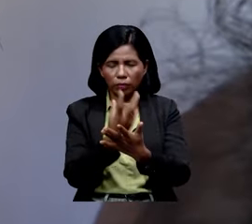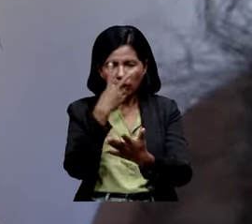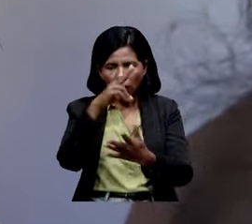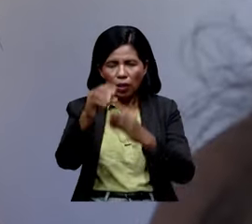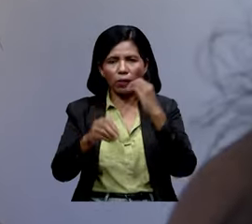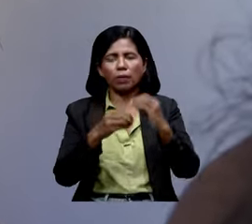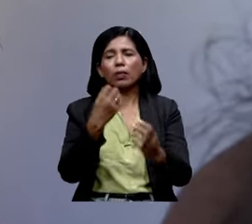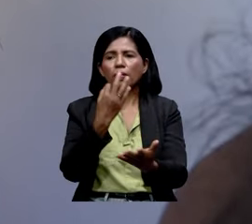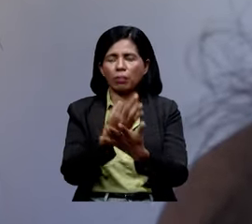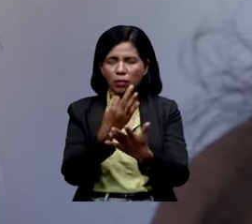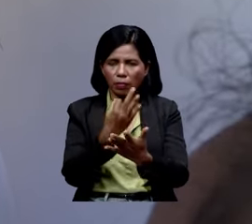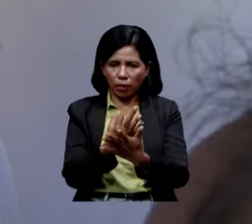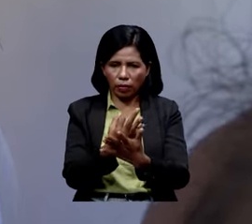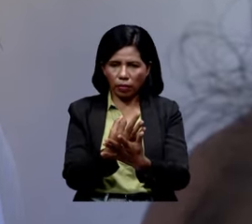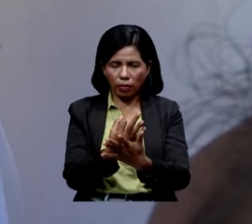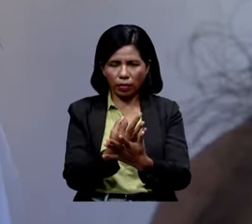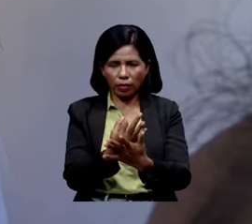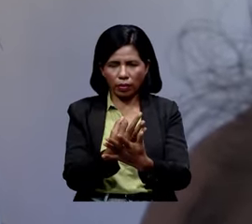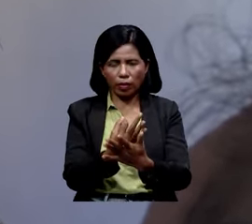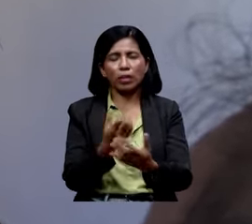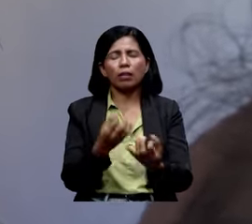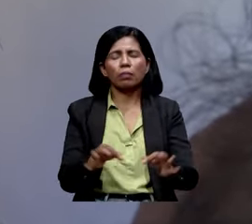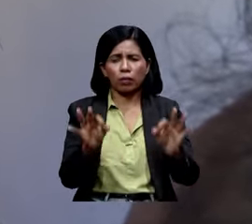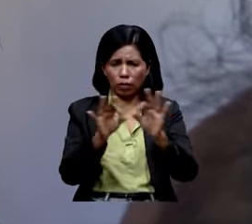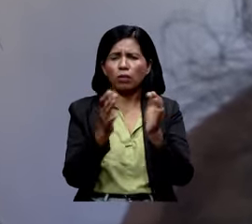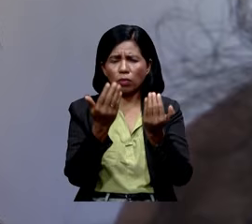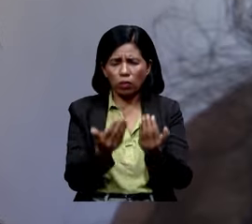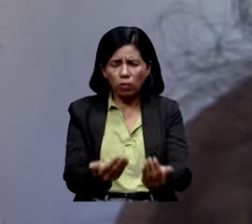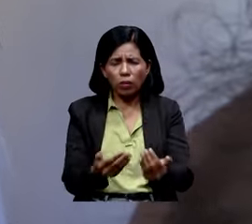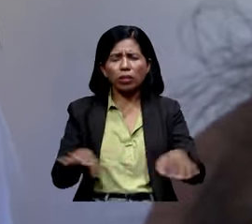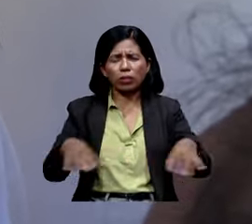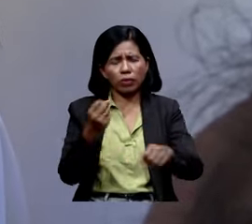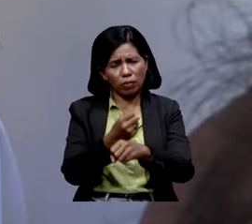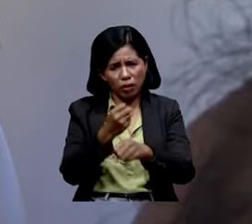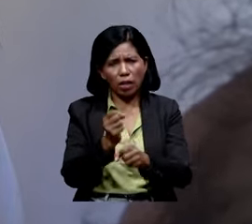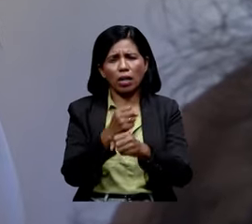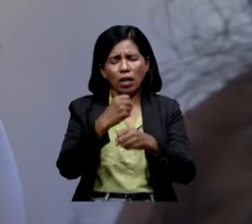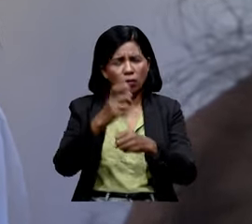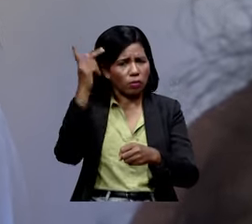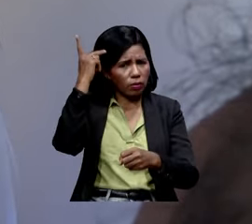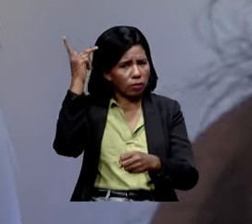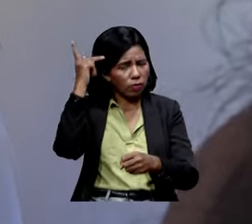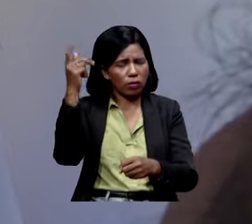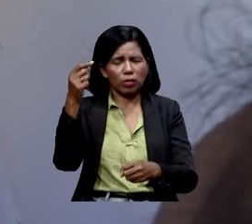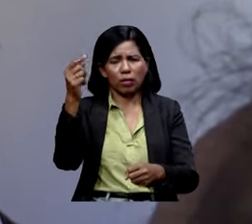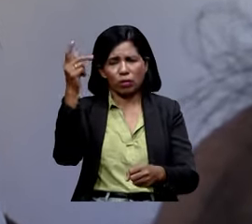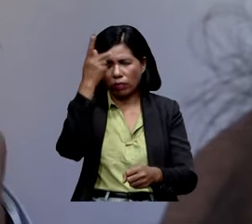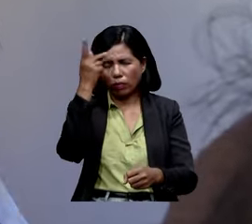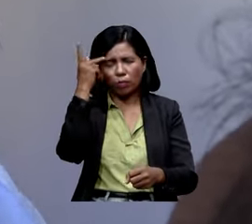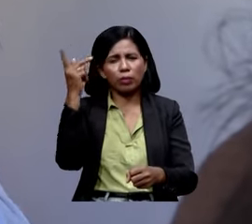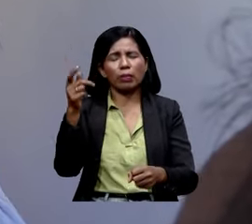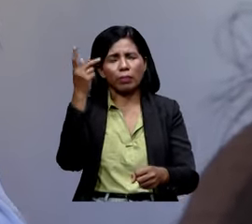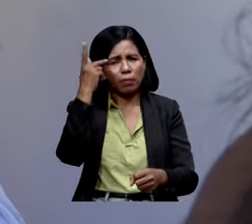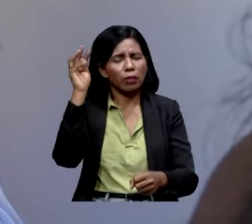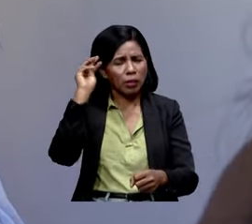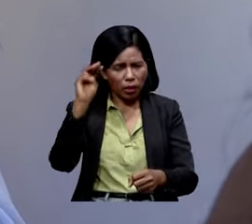verificação né orçamento né a netora da tez o fato que mora o primeiro-ministro stress vania né